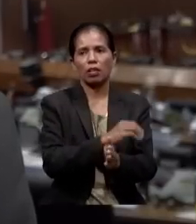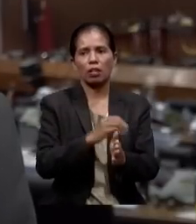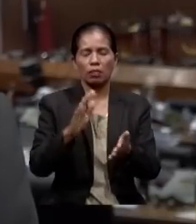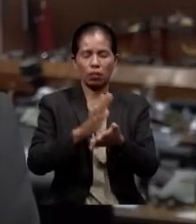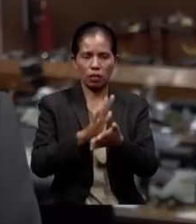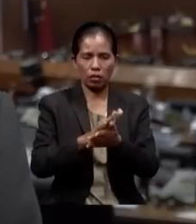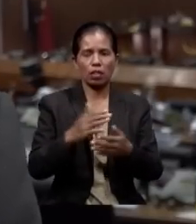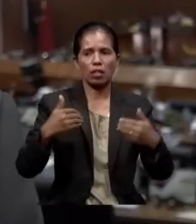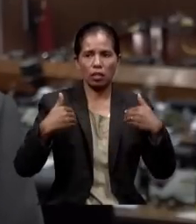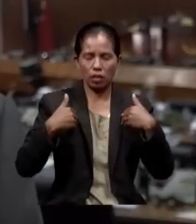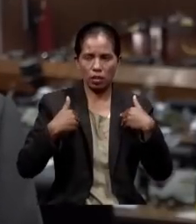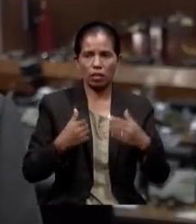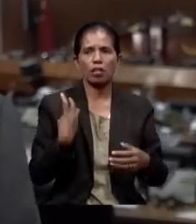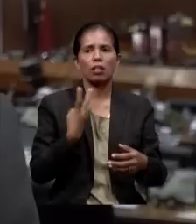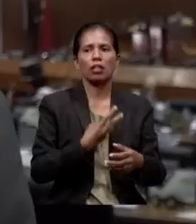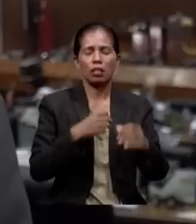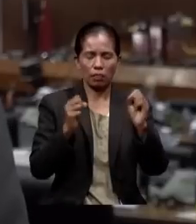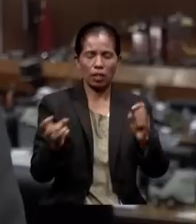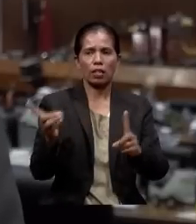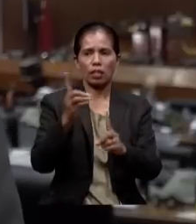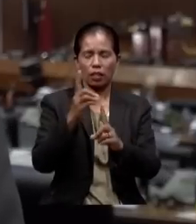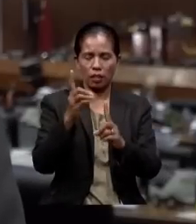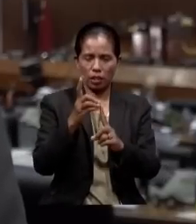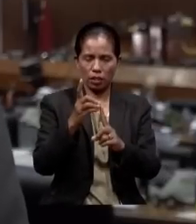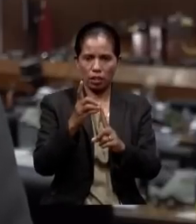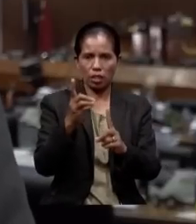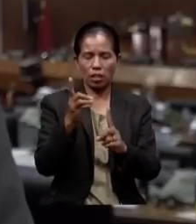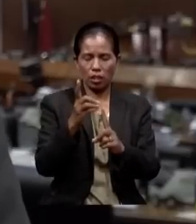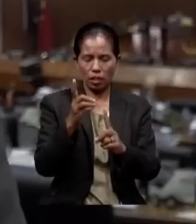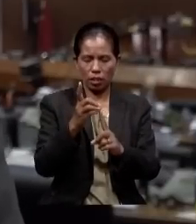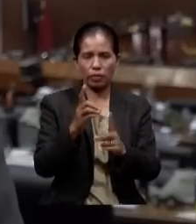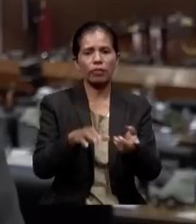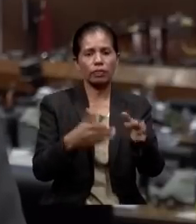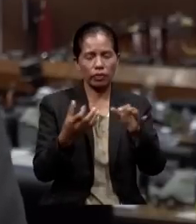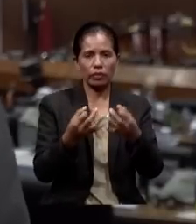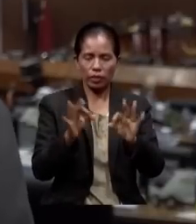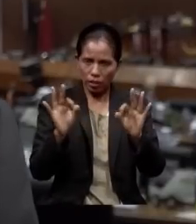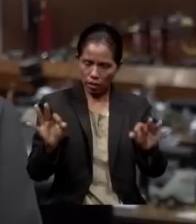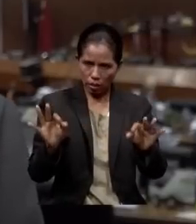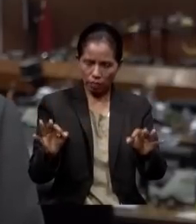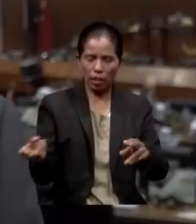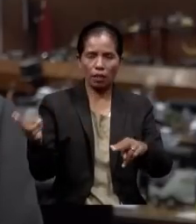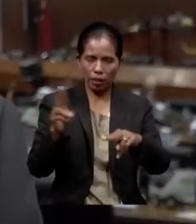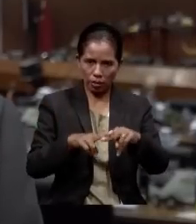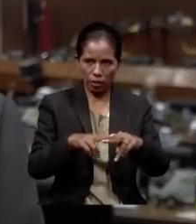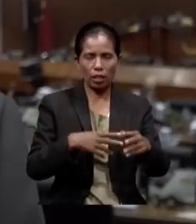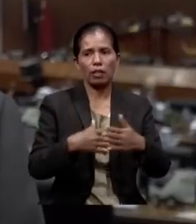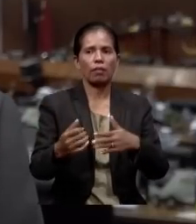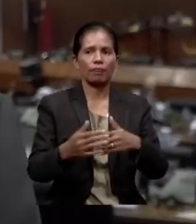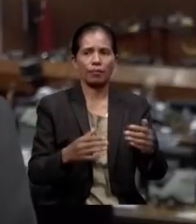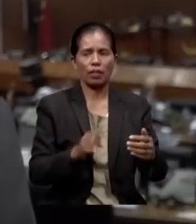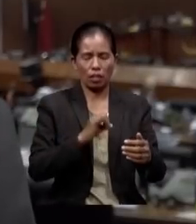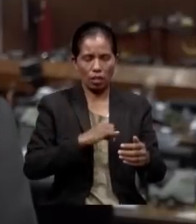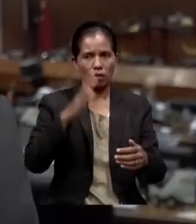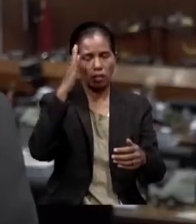iha, né, limitado, e também a extensão. Data tomate, né, bele prolonga fale, pronto, né, normal. Agora,